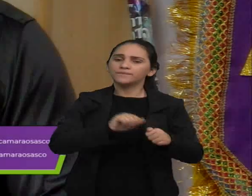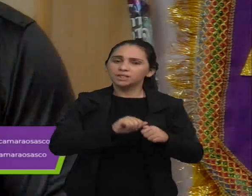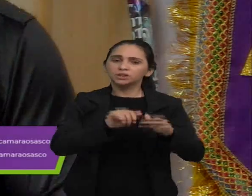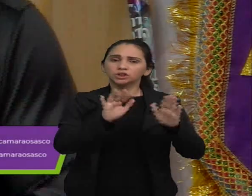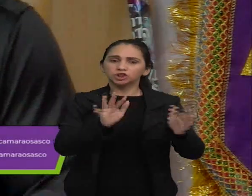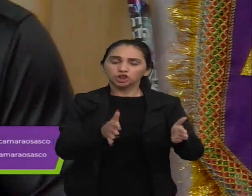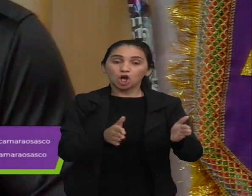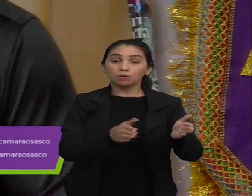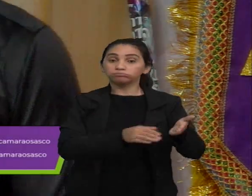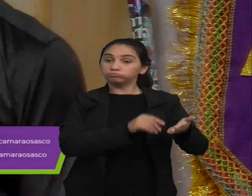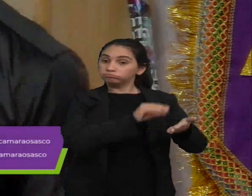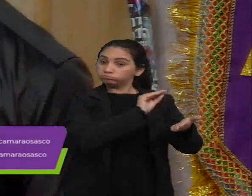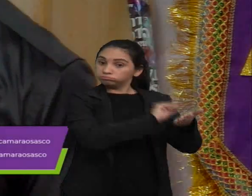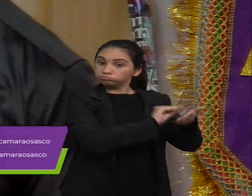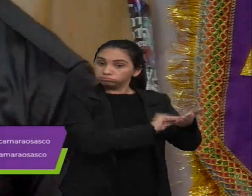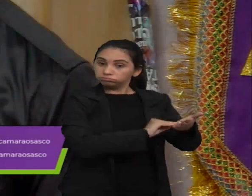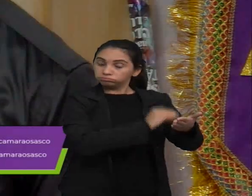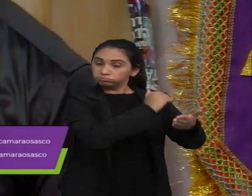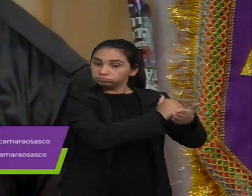homologou